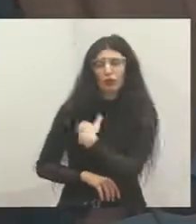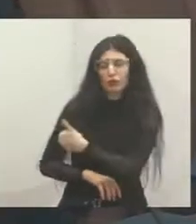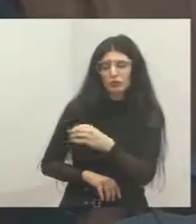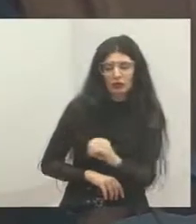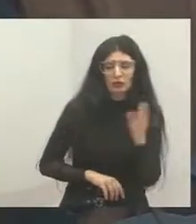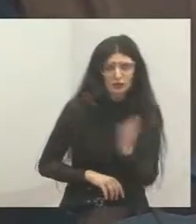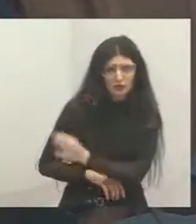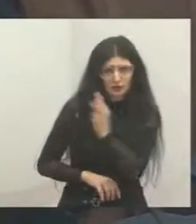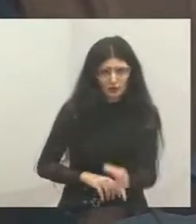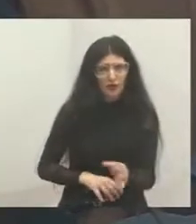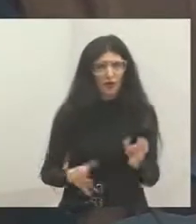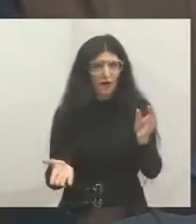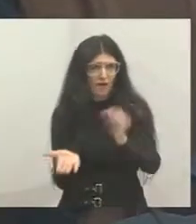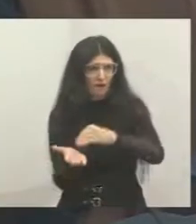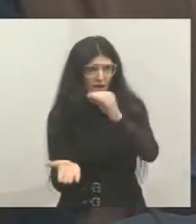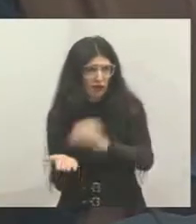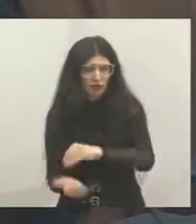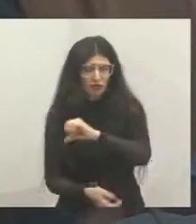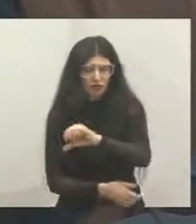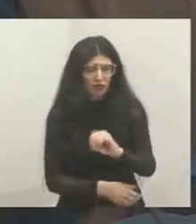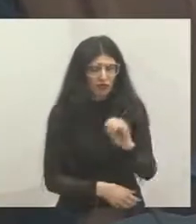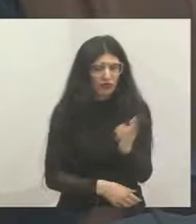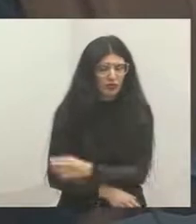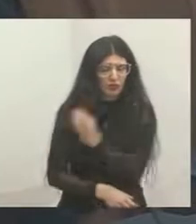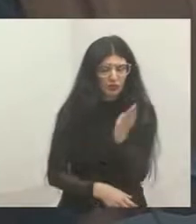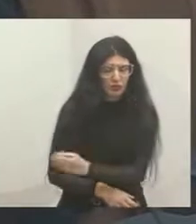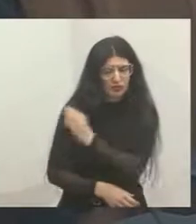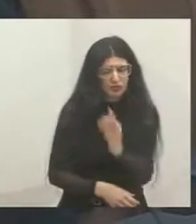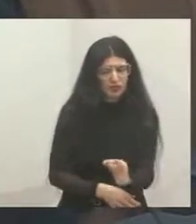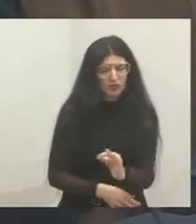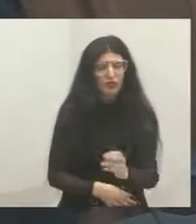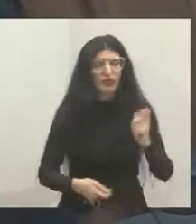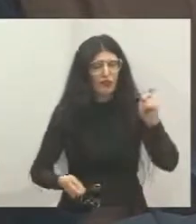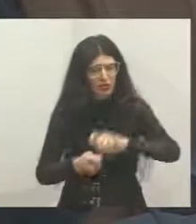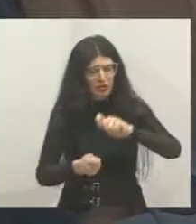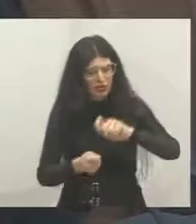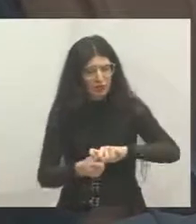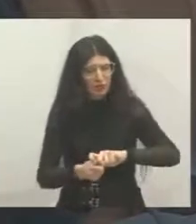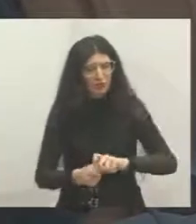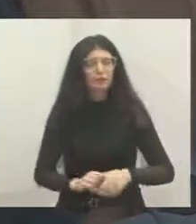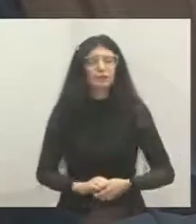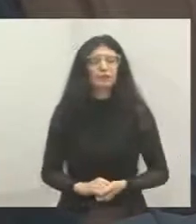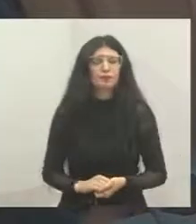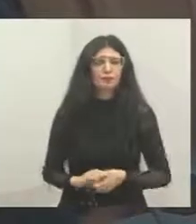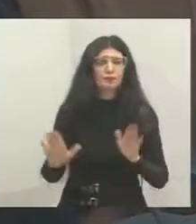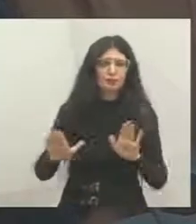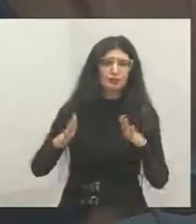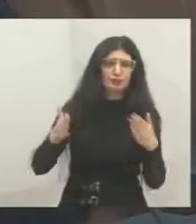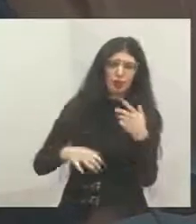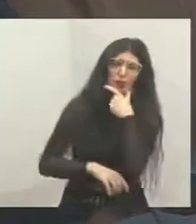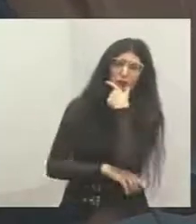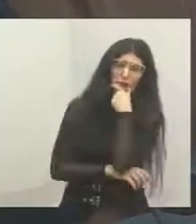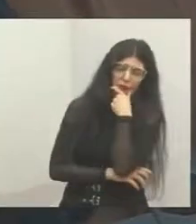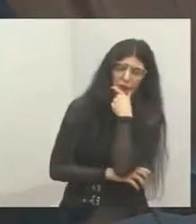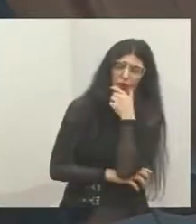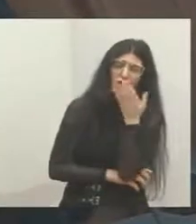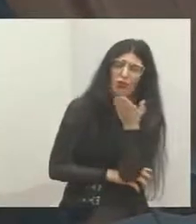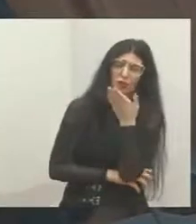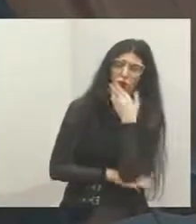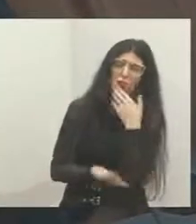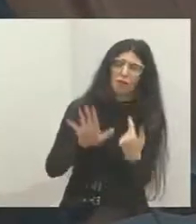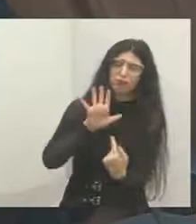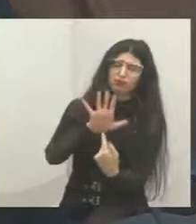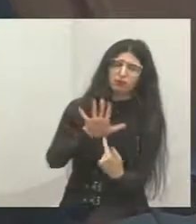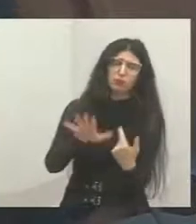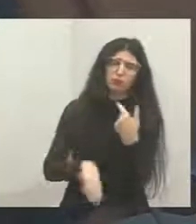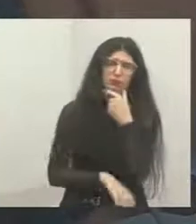10%. Ainda falta realizar 90% pela estimativa. Então, nessa premissa apresentada, damos a entender